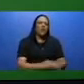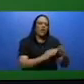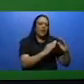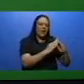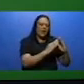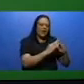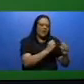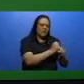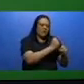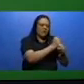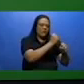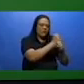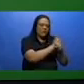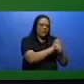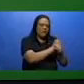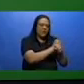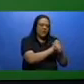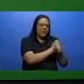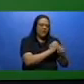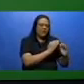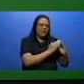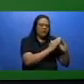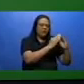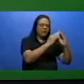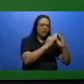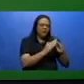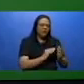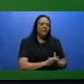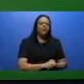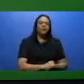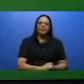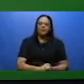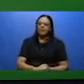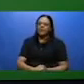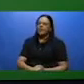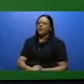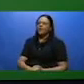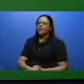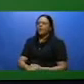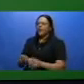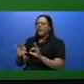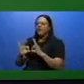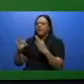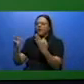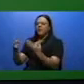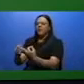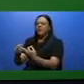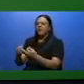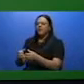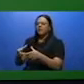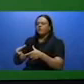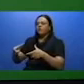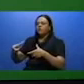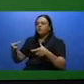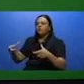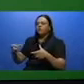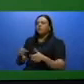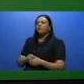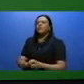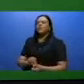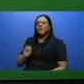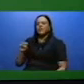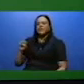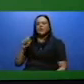construídas? Sim, né? O crescimento do número de famílias? Muito